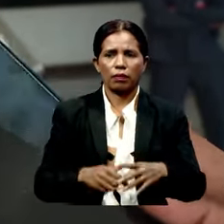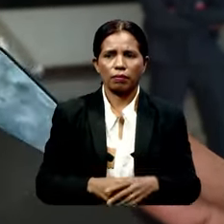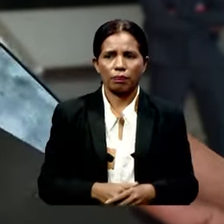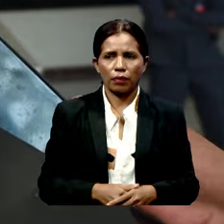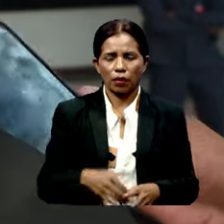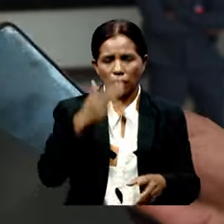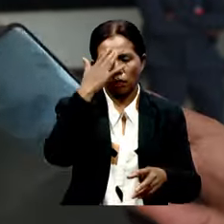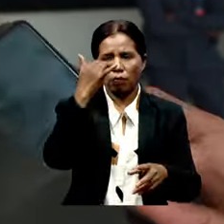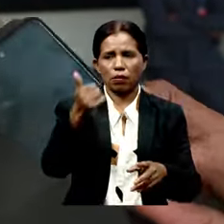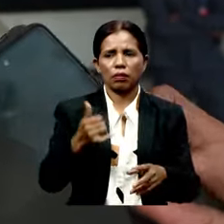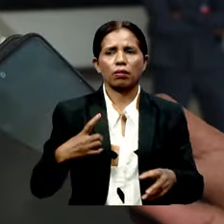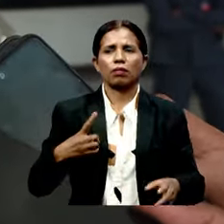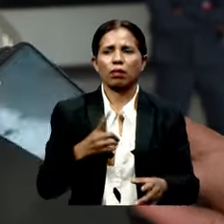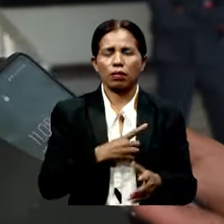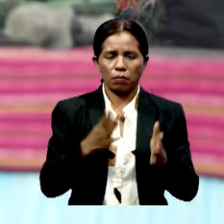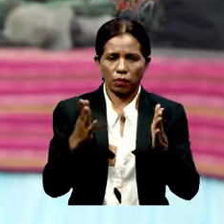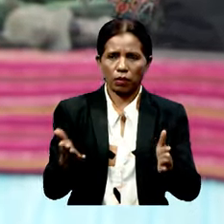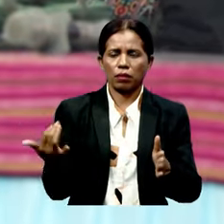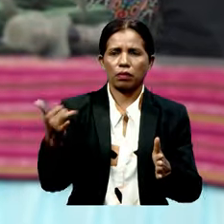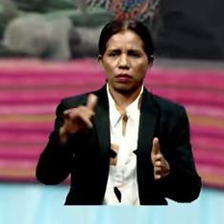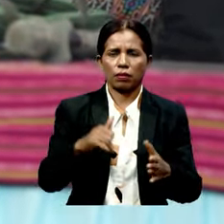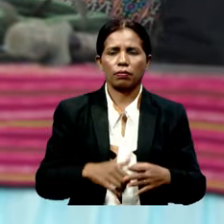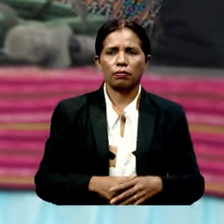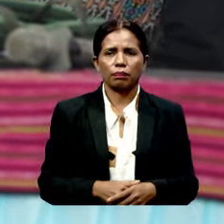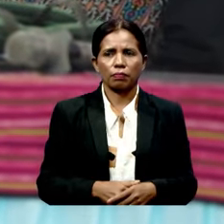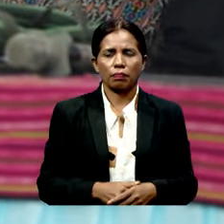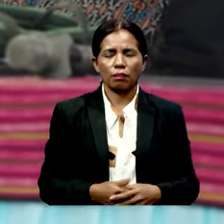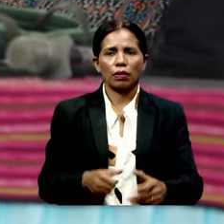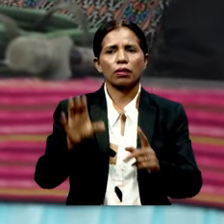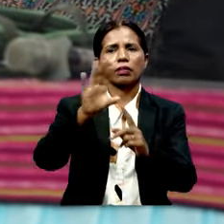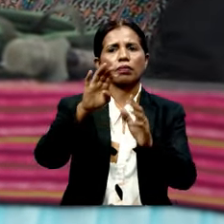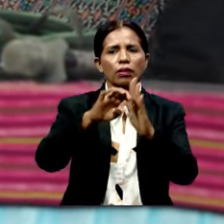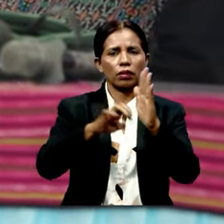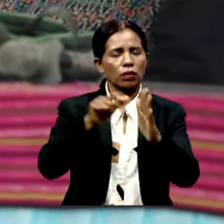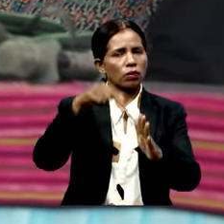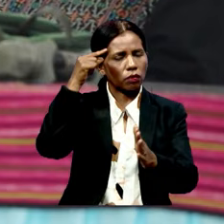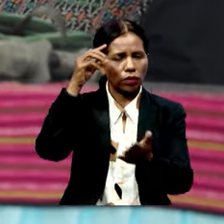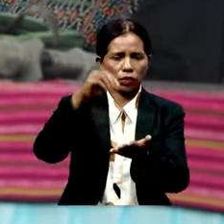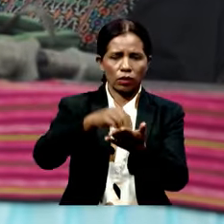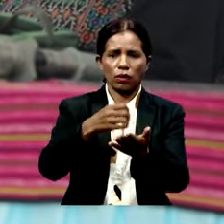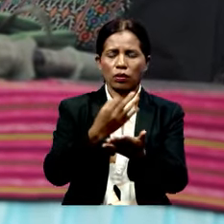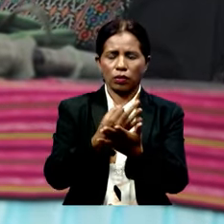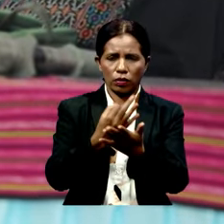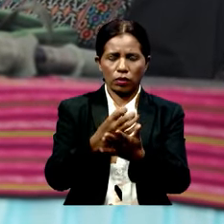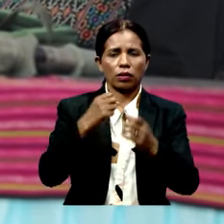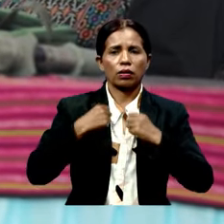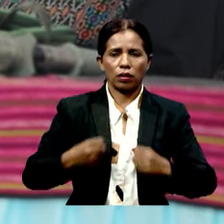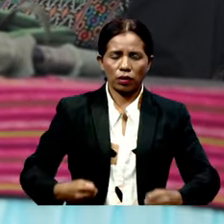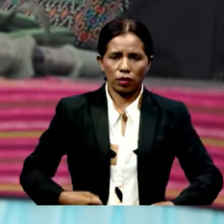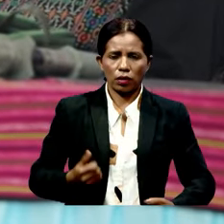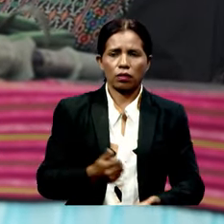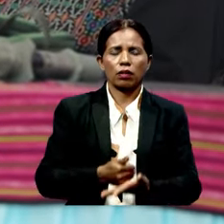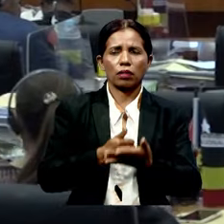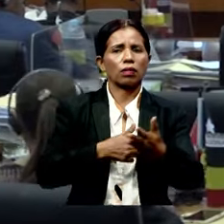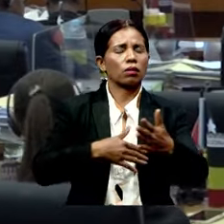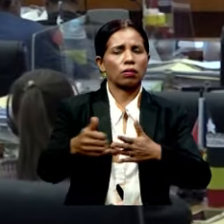Estamos falando de deputado de ter chefe de Estado, o governo prevê um orçamento e o setor saúde a te facilita